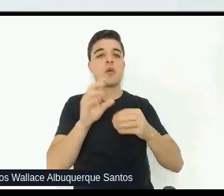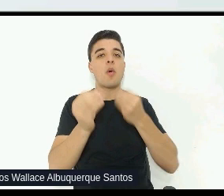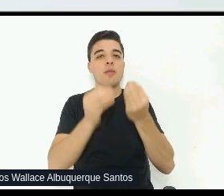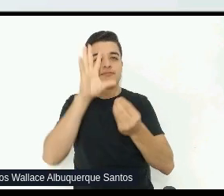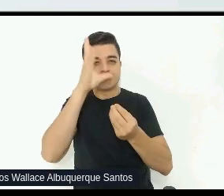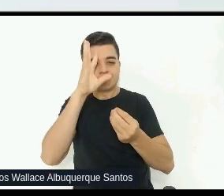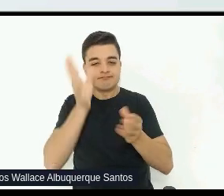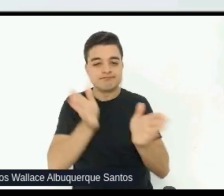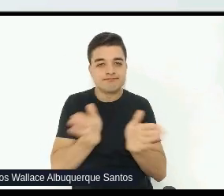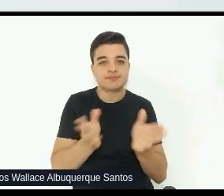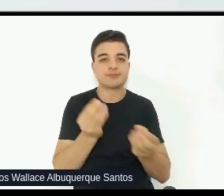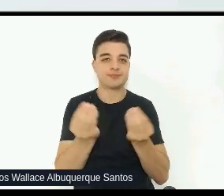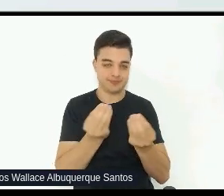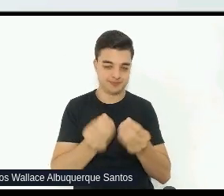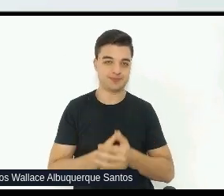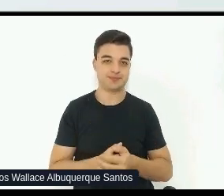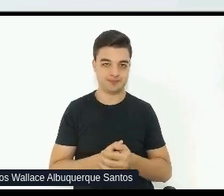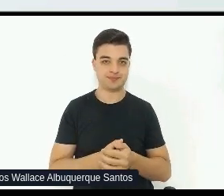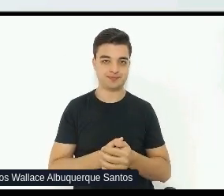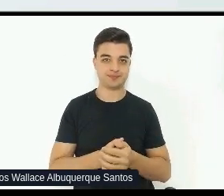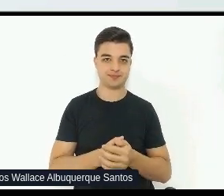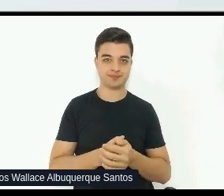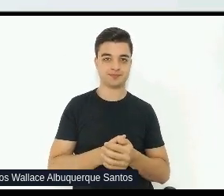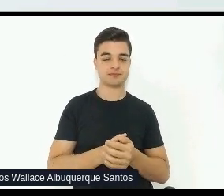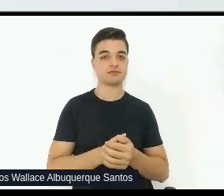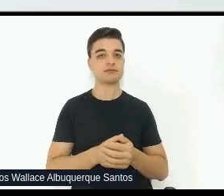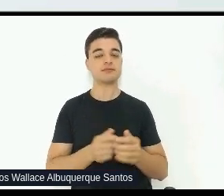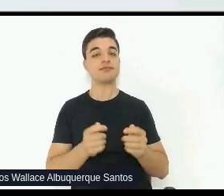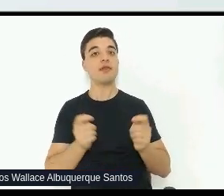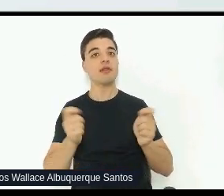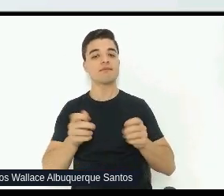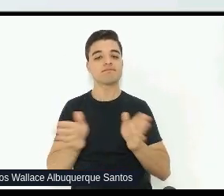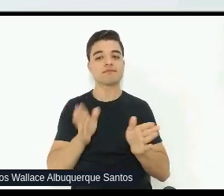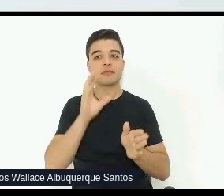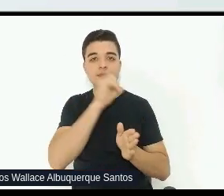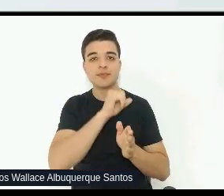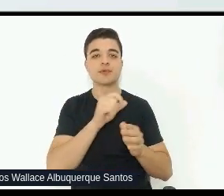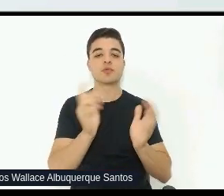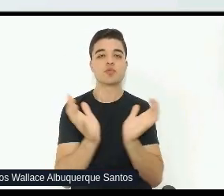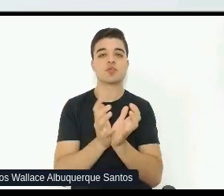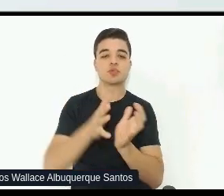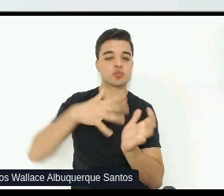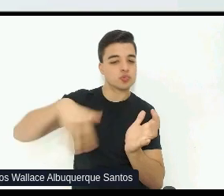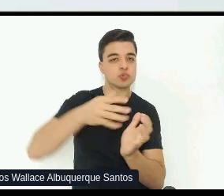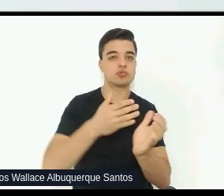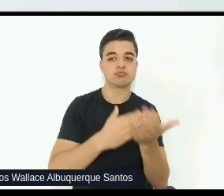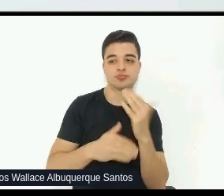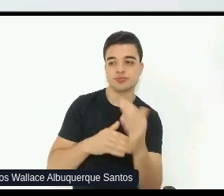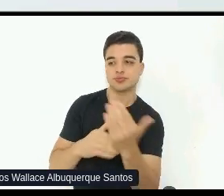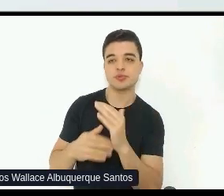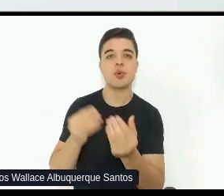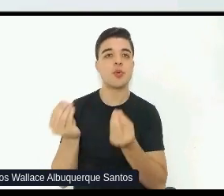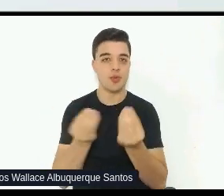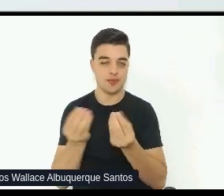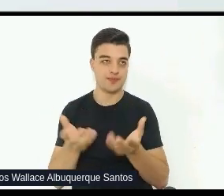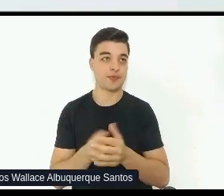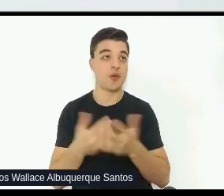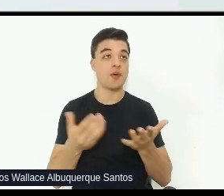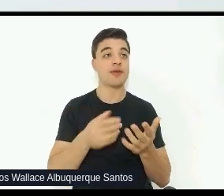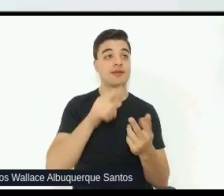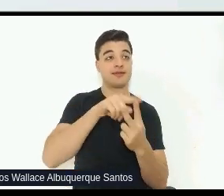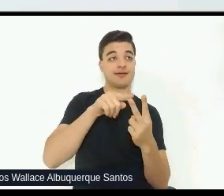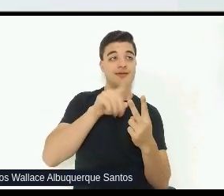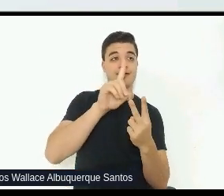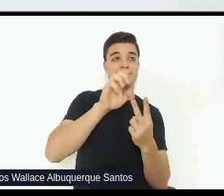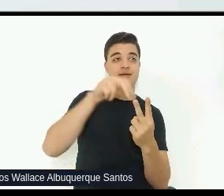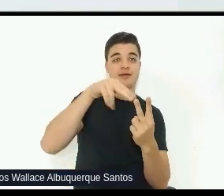pensar em acessibilidade de forma mais rápida e envolvendo toda a equipe. Né? Então, o Denis e a Caitlin, eles recomendam que